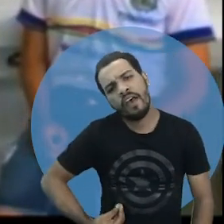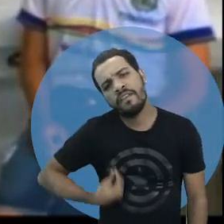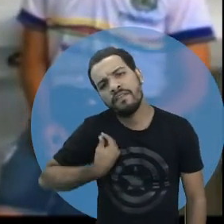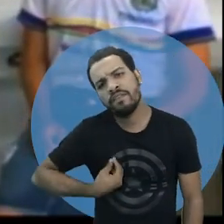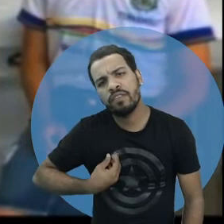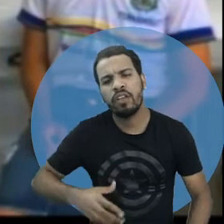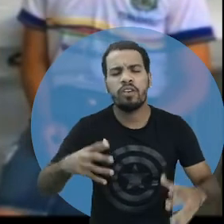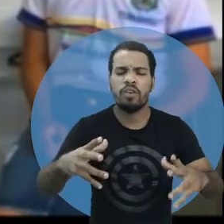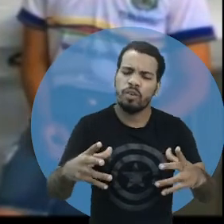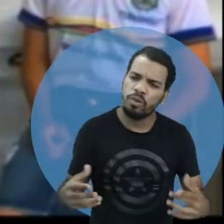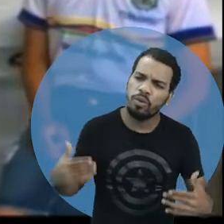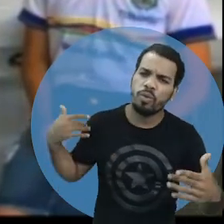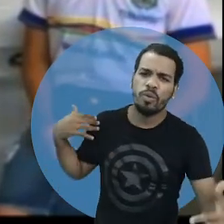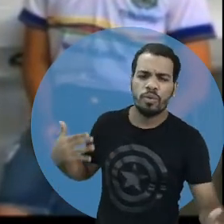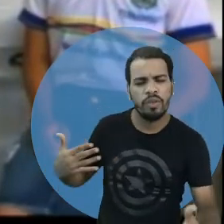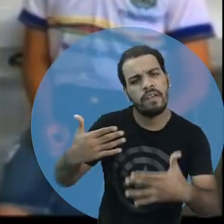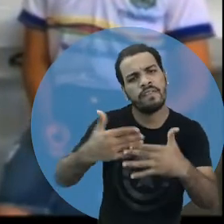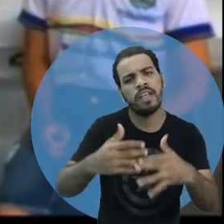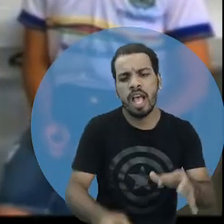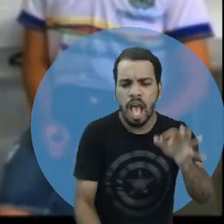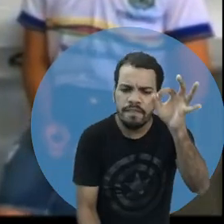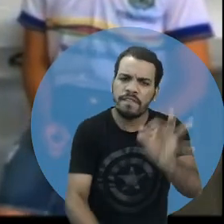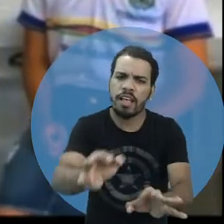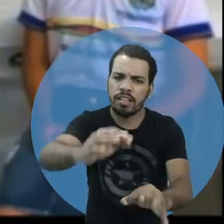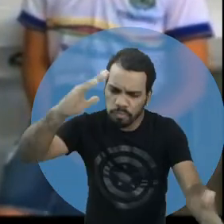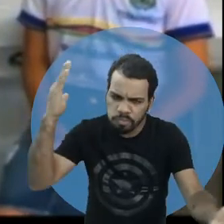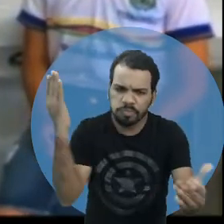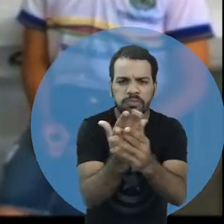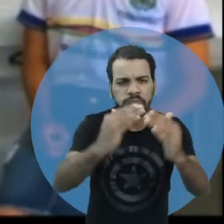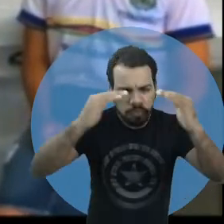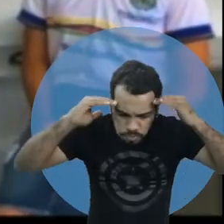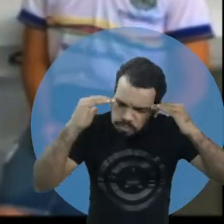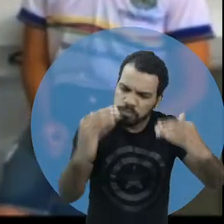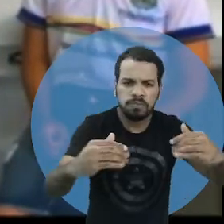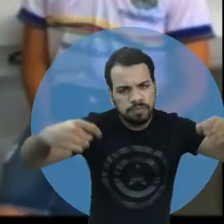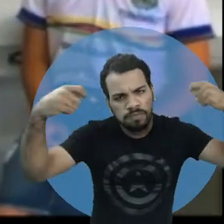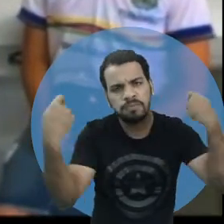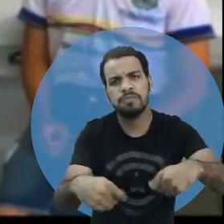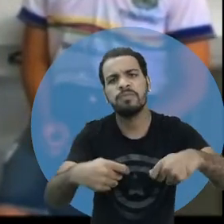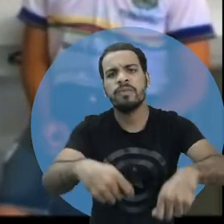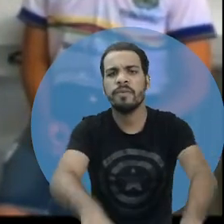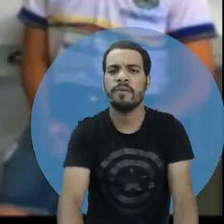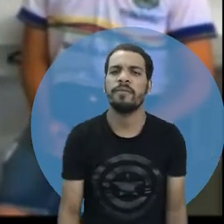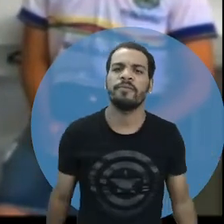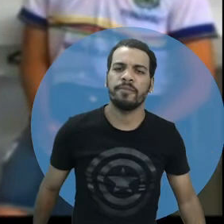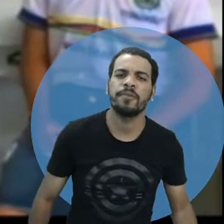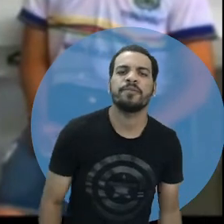foi interrompida. Que a justiça seja feita.